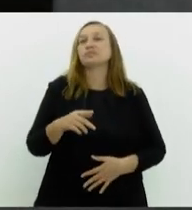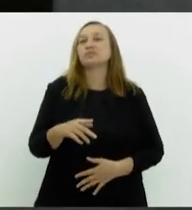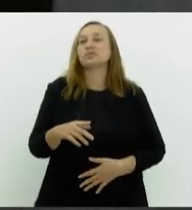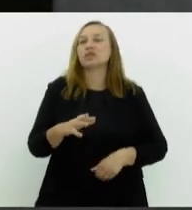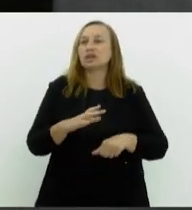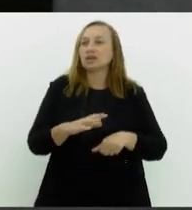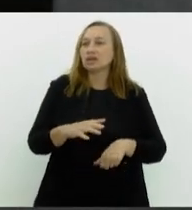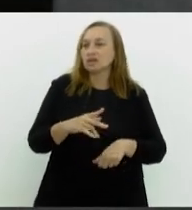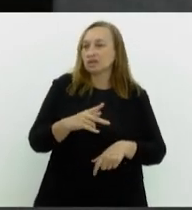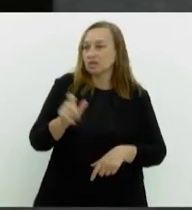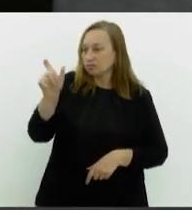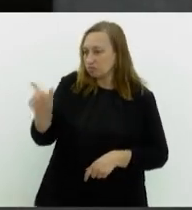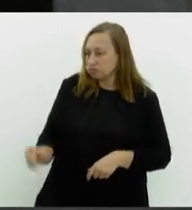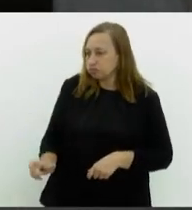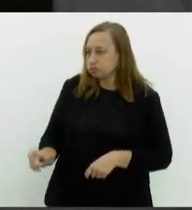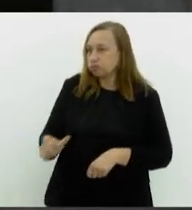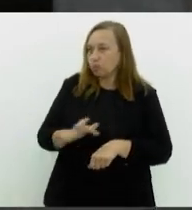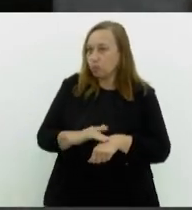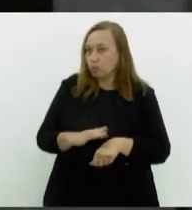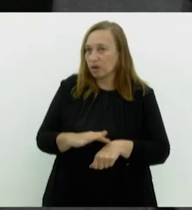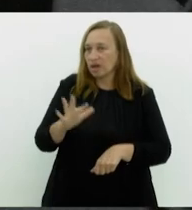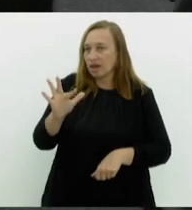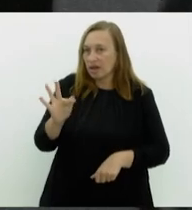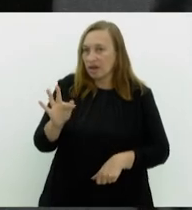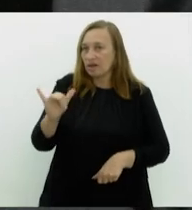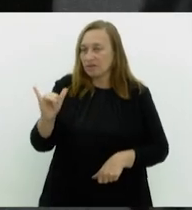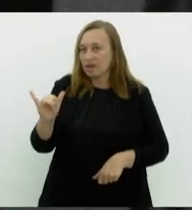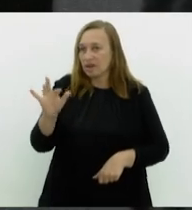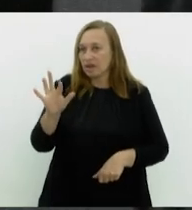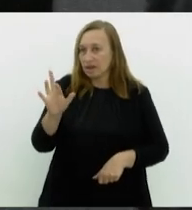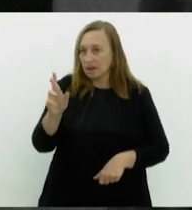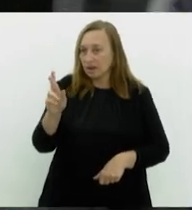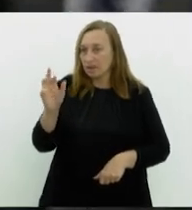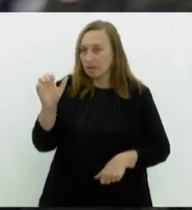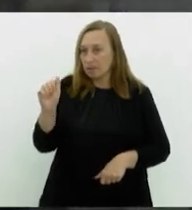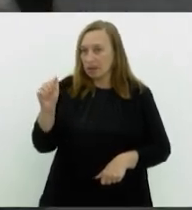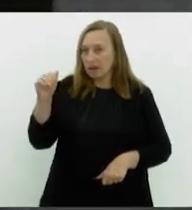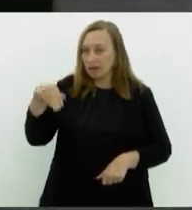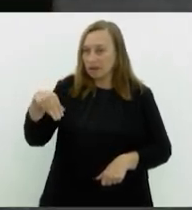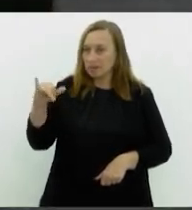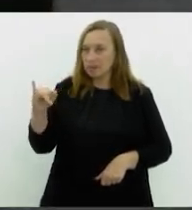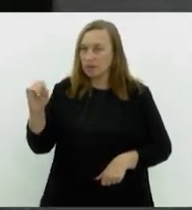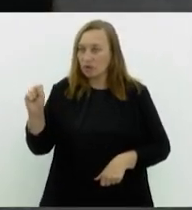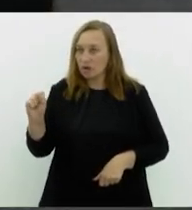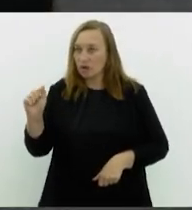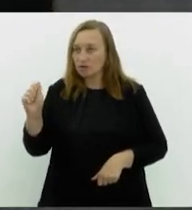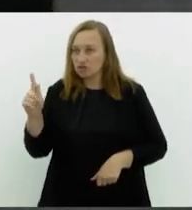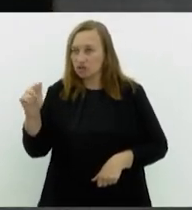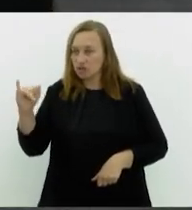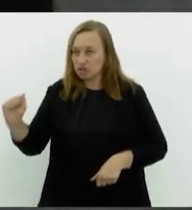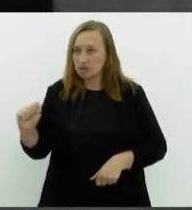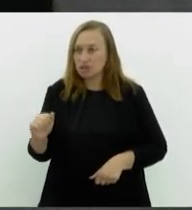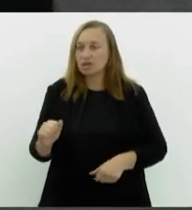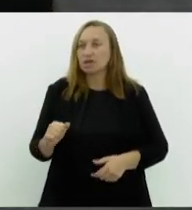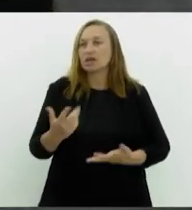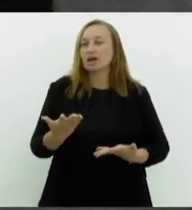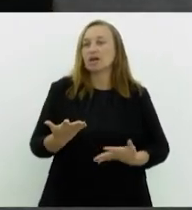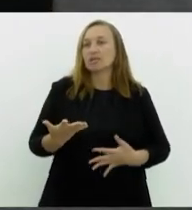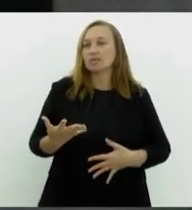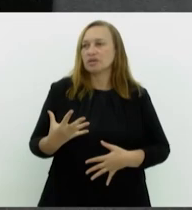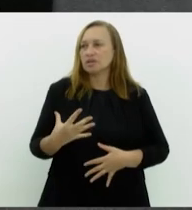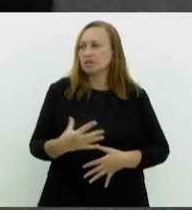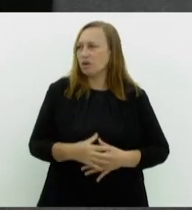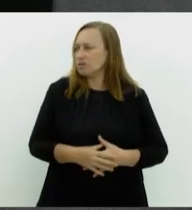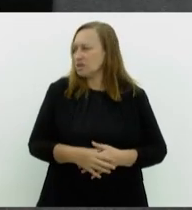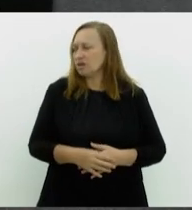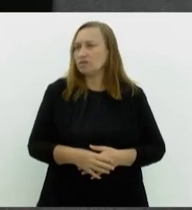fibromialgia. Eu passo por esse problema na minha casa com a minha filha mais velha, a Paola, que tem essa questão da